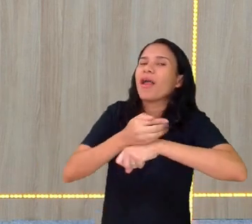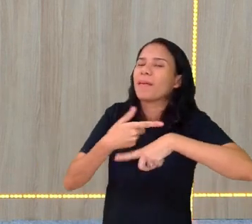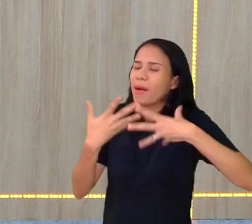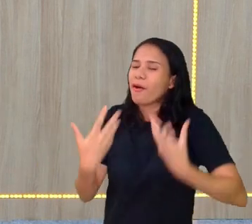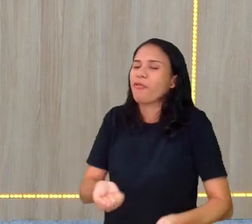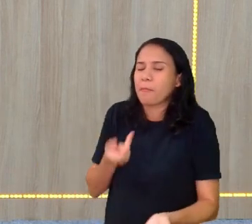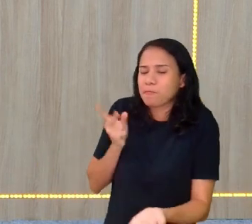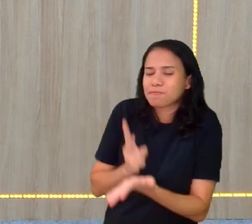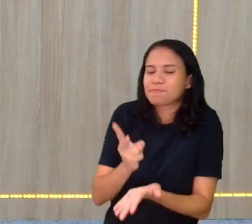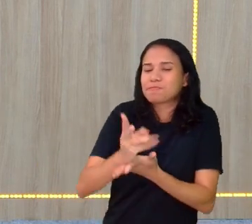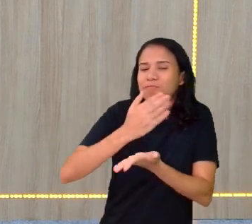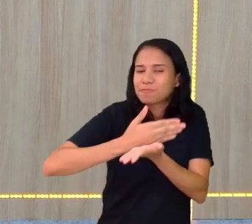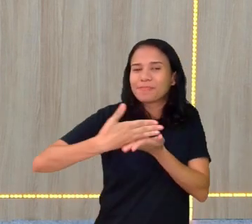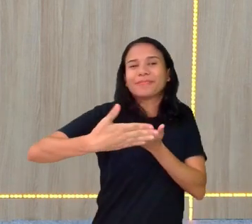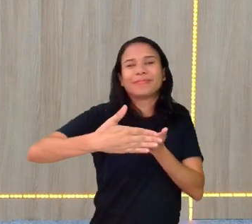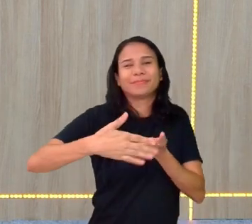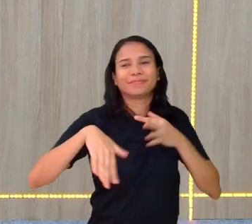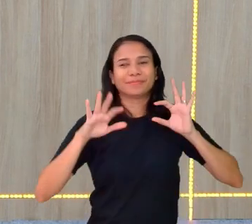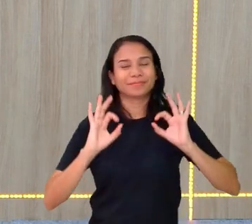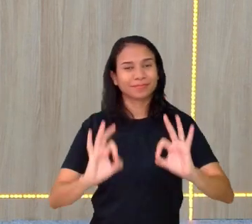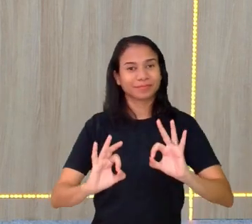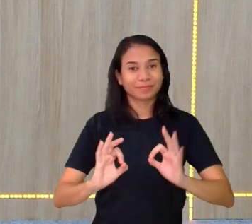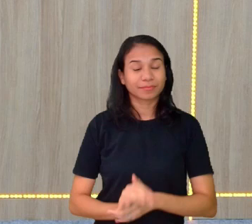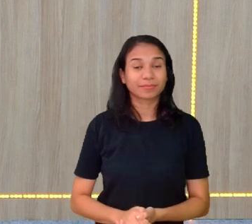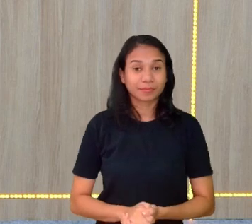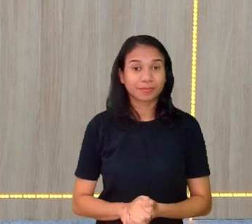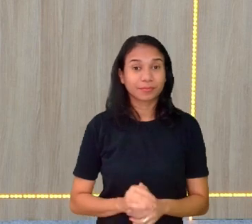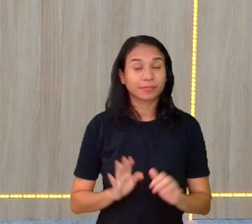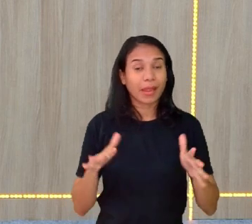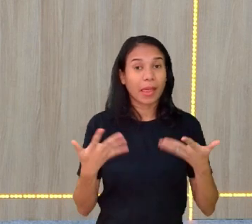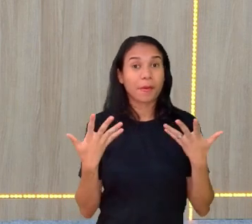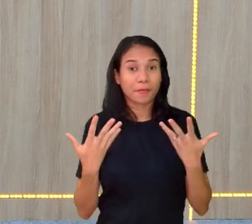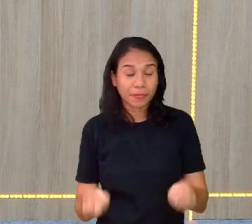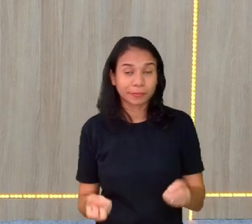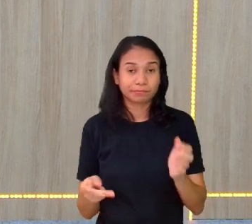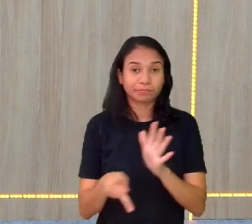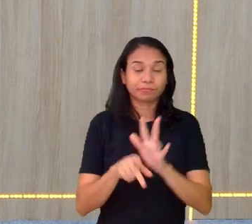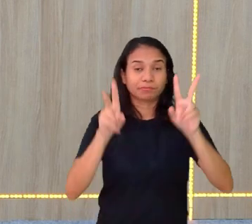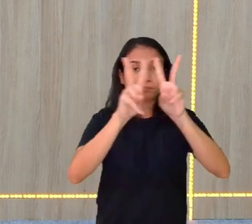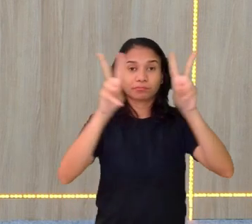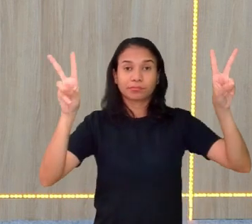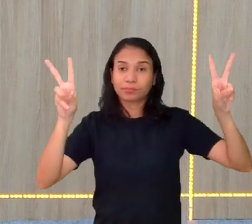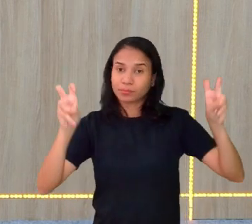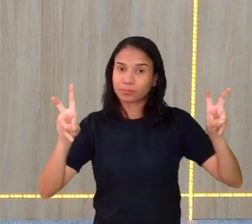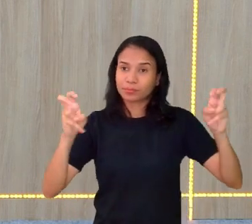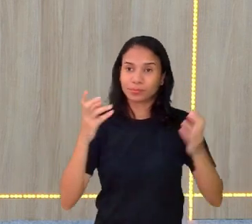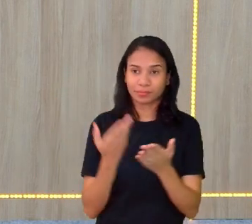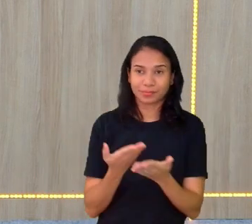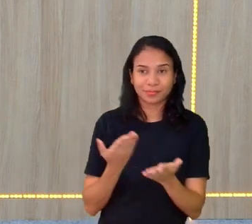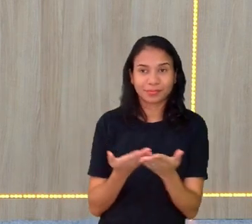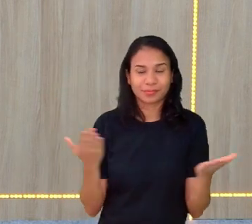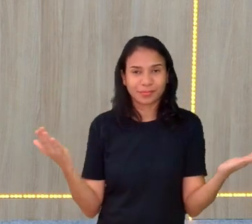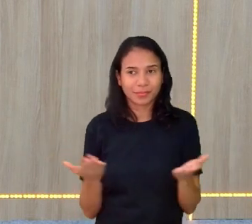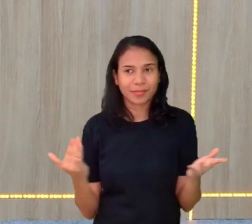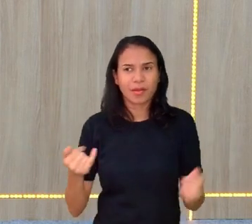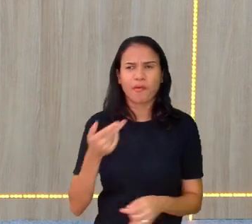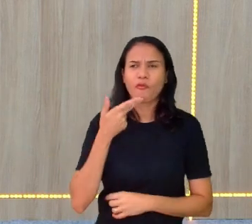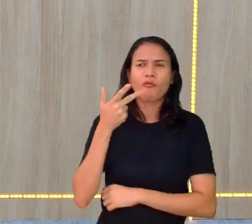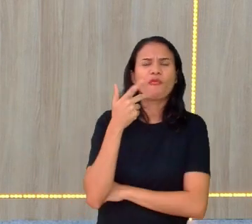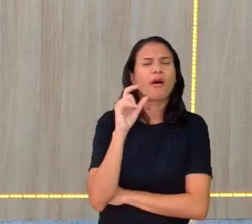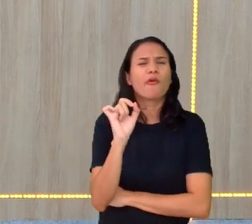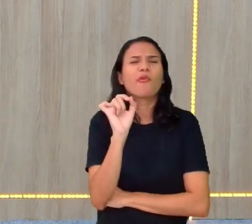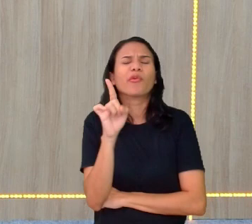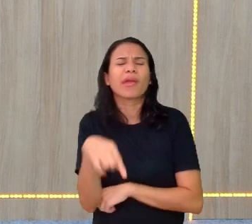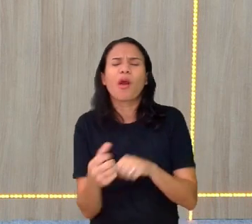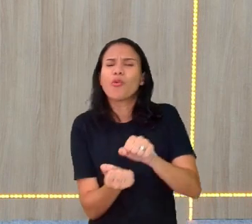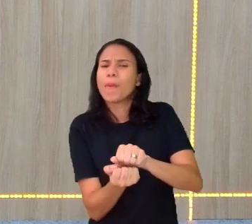embora que o ano só está começando, certo? Bom, então vamos para o tema, né, da nossa aula, que eu já me adiantei, né? Já dei